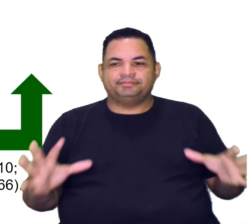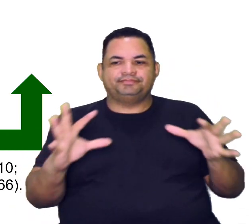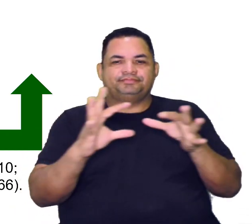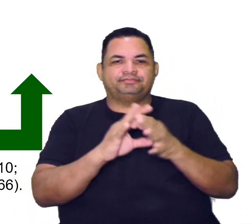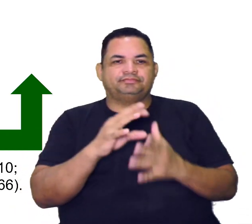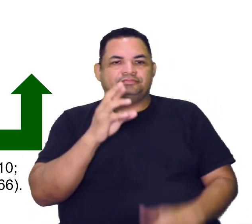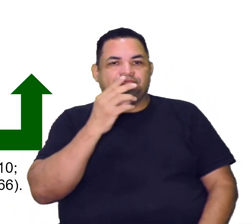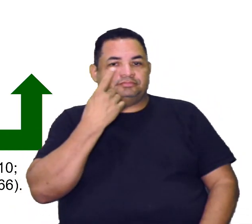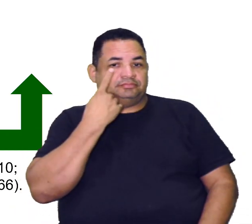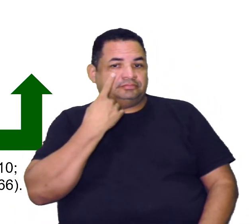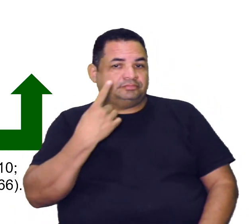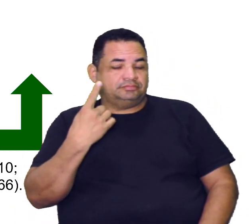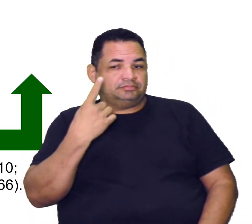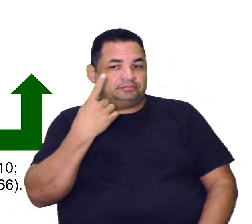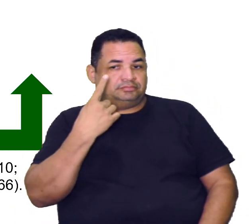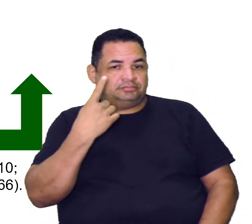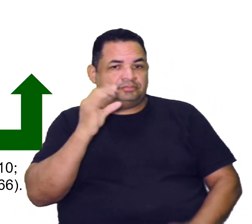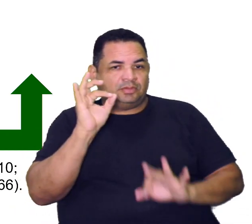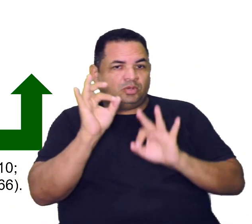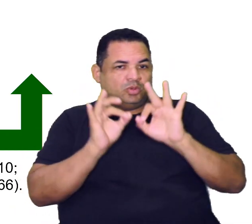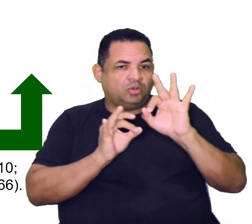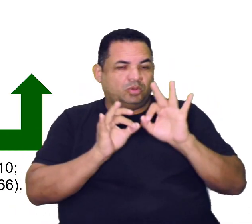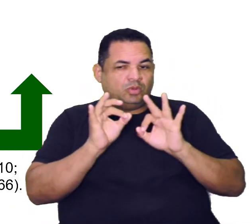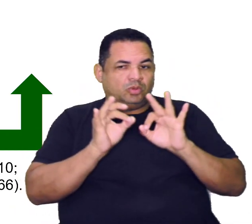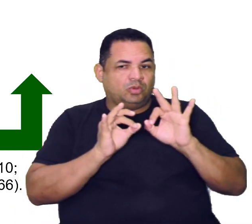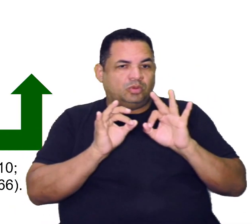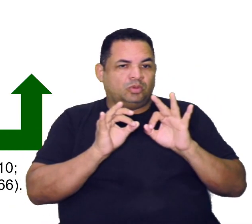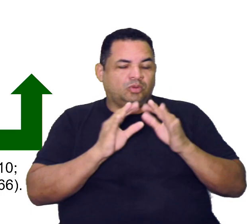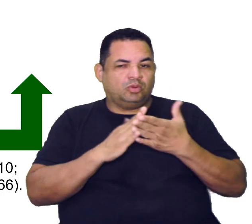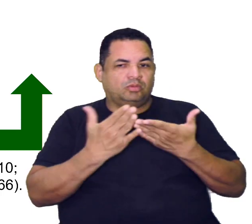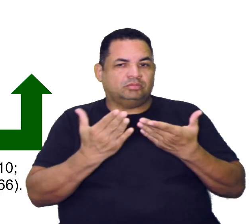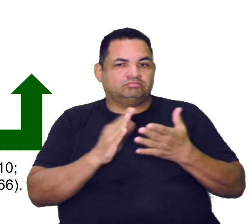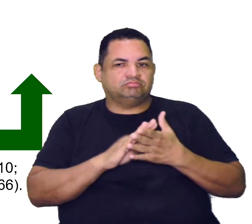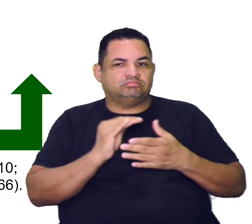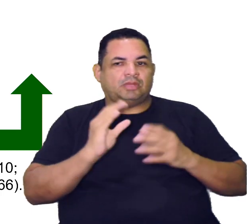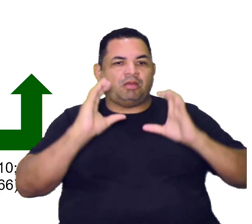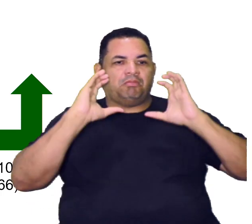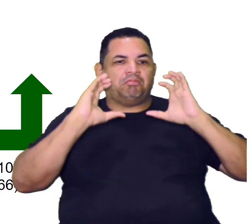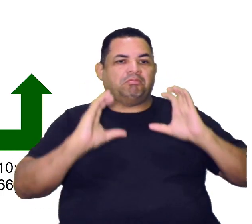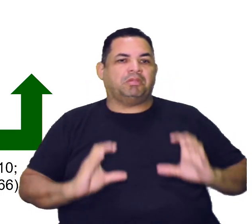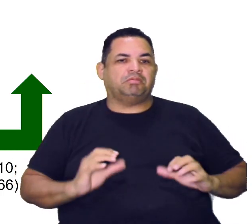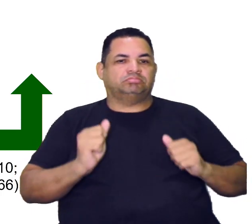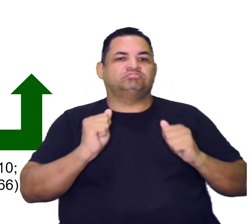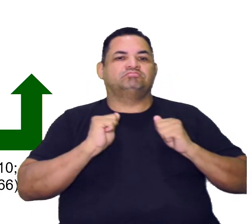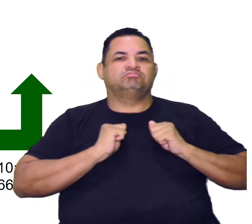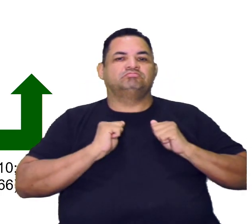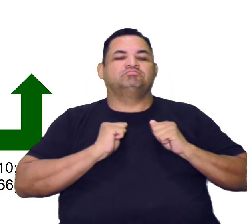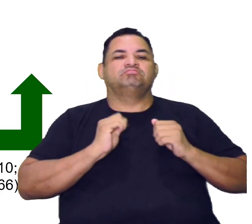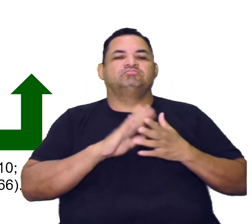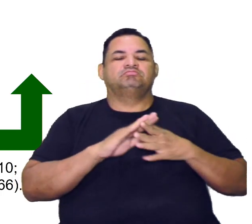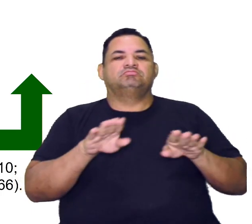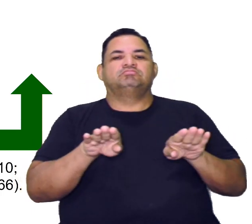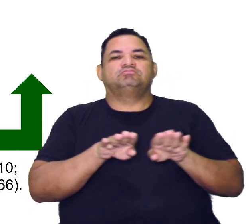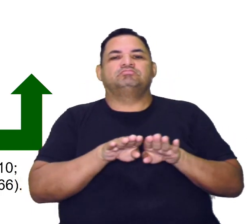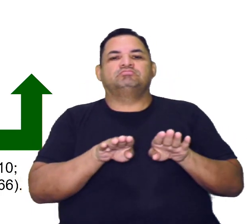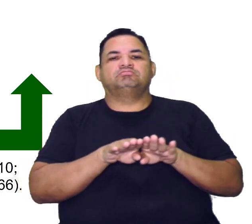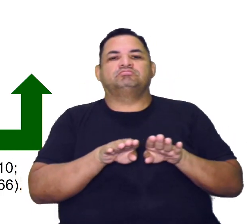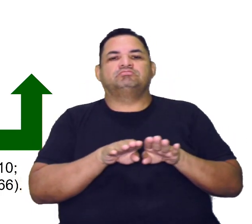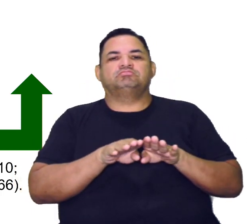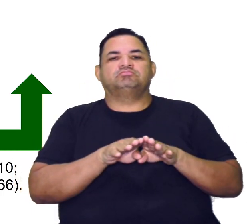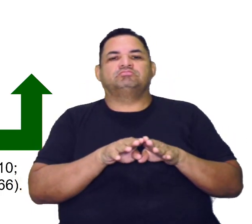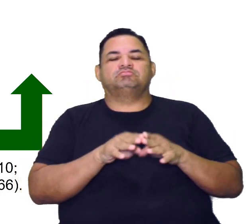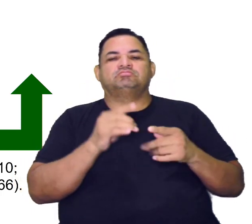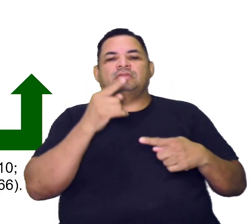aí mecanismos que levam a esse aumento do comportamento sedentário e também a um risco